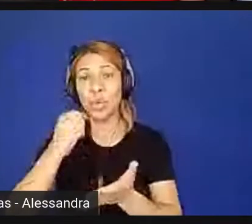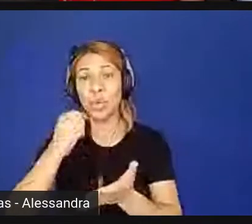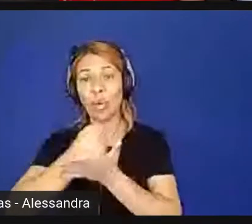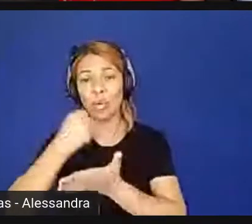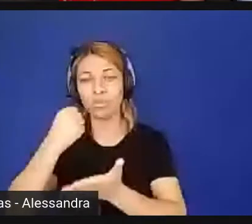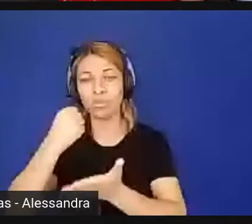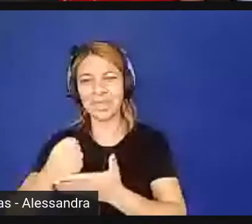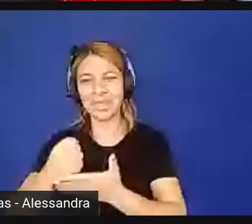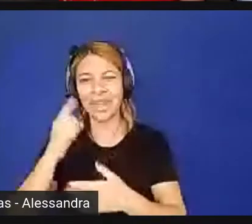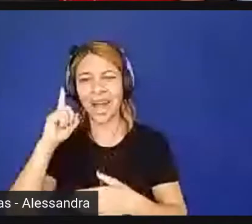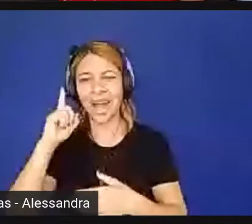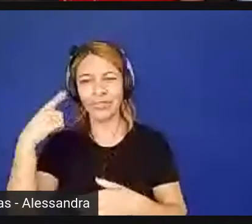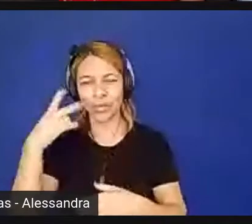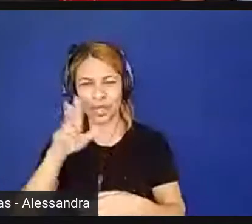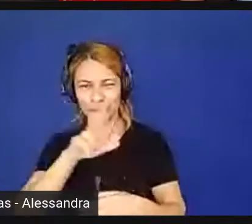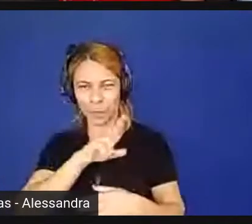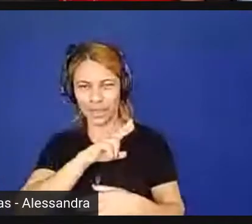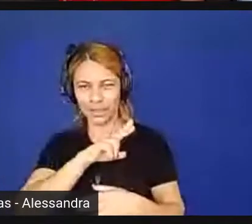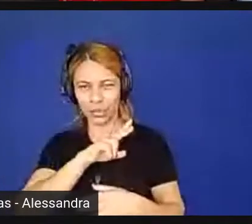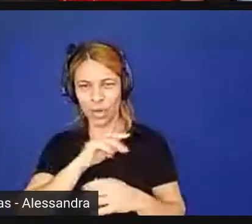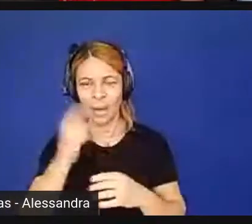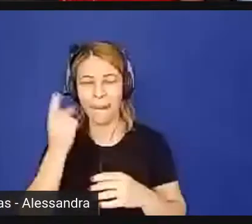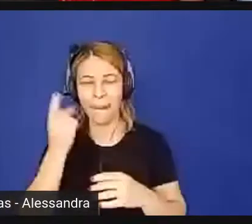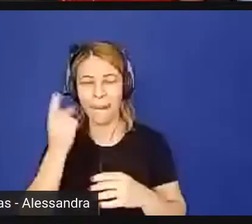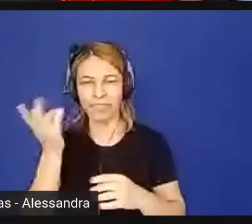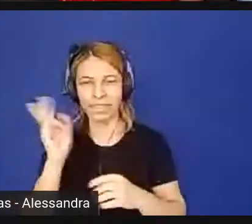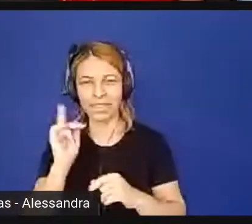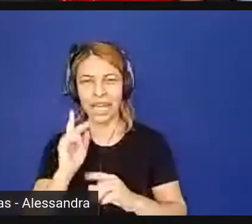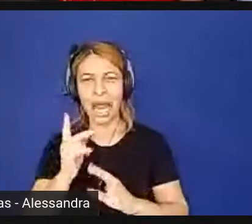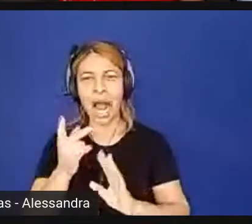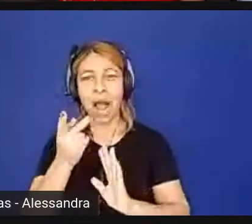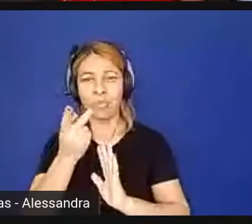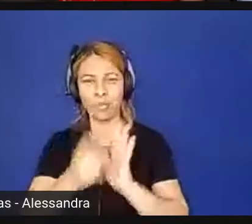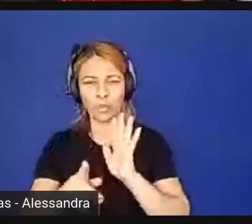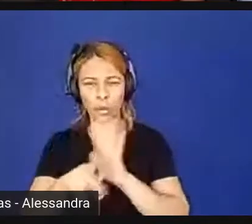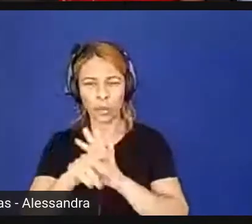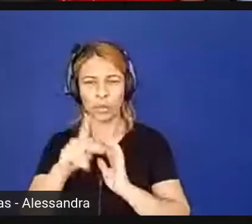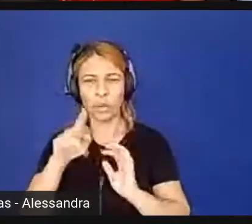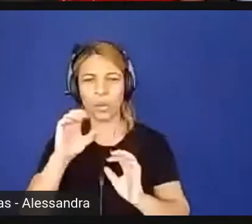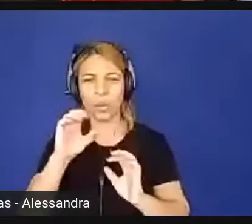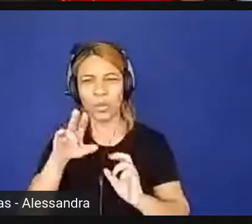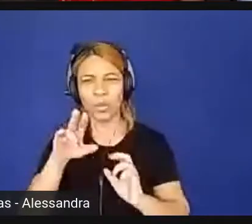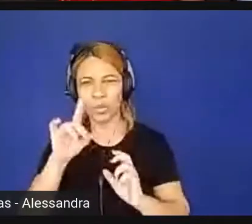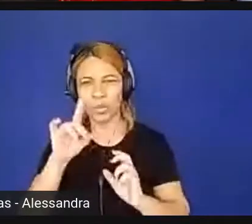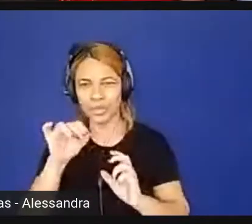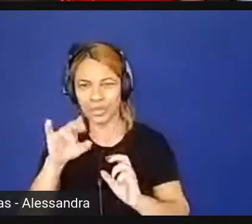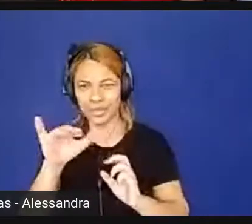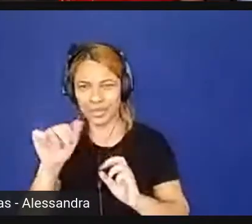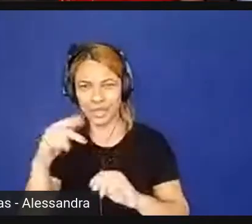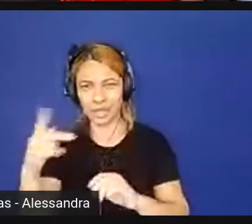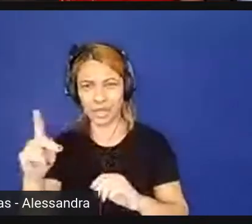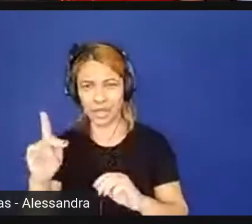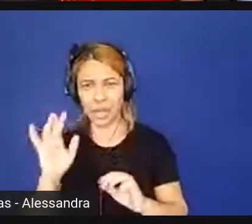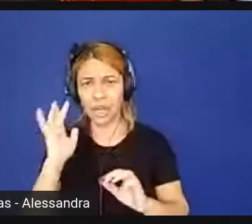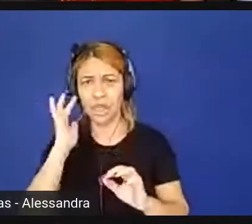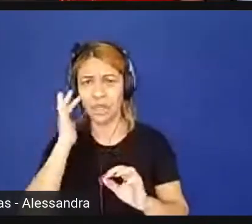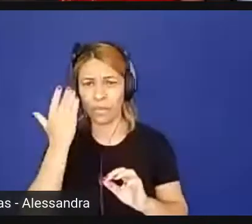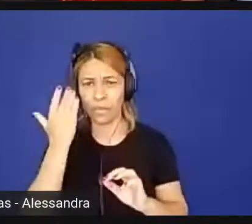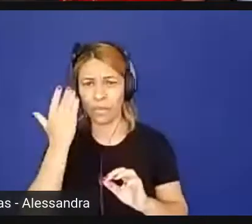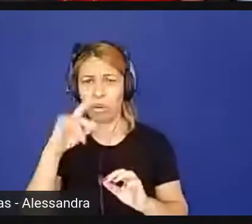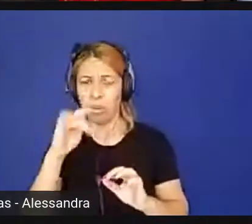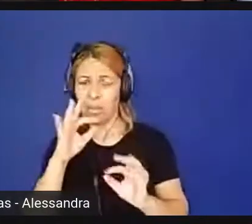exercer a procuradoria jurídica, por assim dizer. Hoje, inclusive, a lei autoriza isso expressamente. Eu não acho, do ponto de vista de compliance, isso prudente,